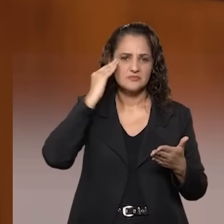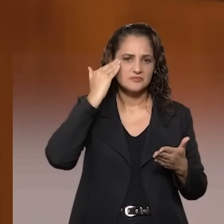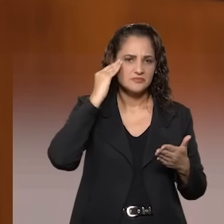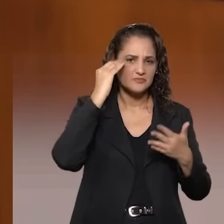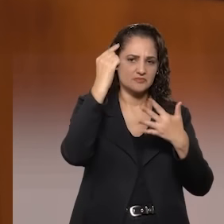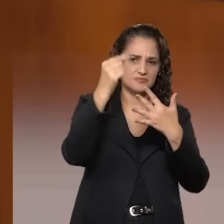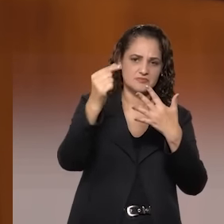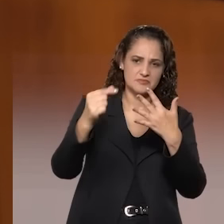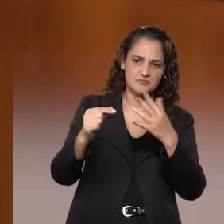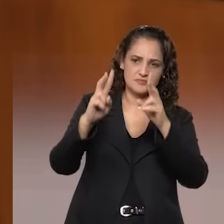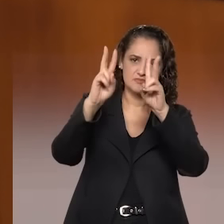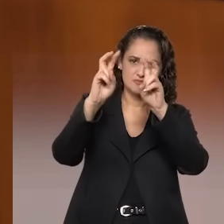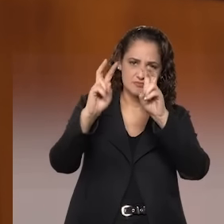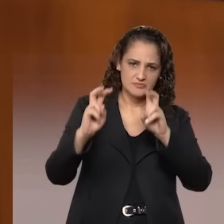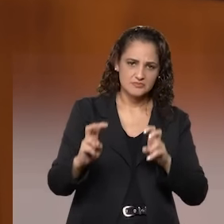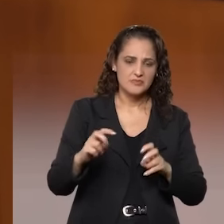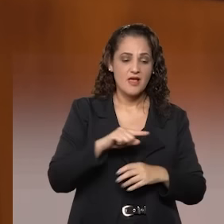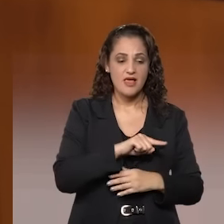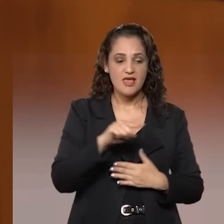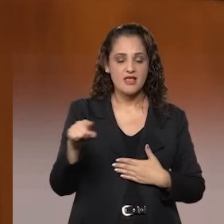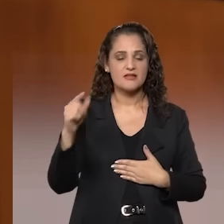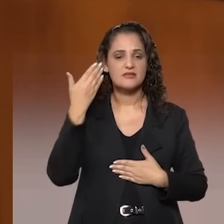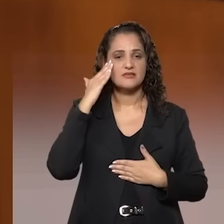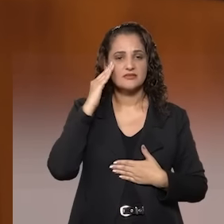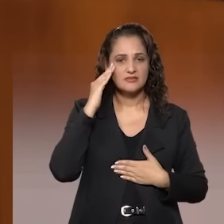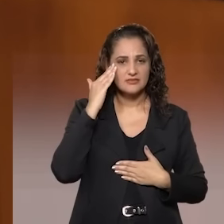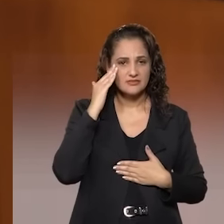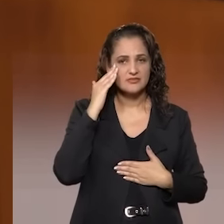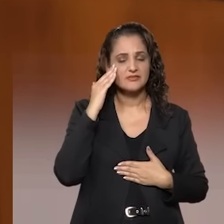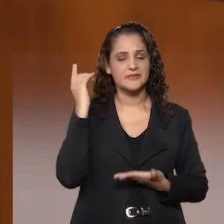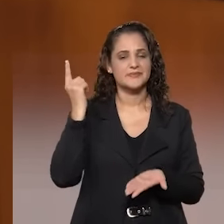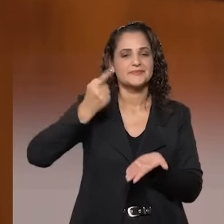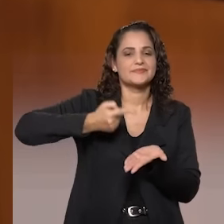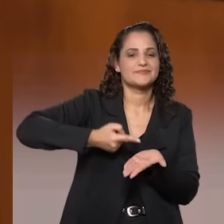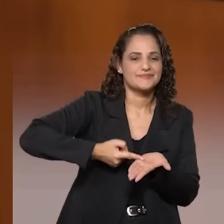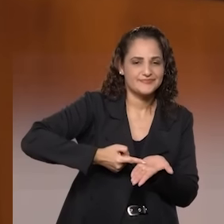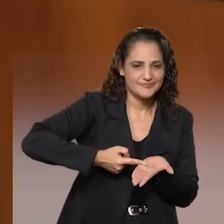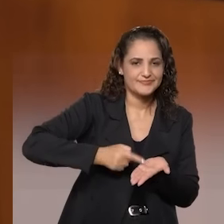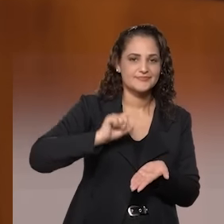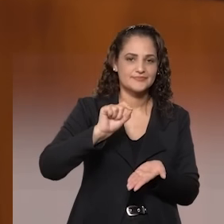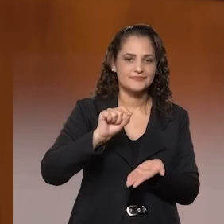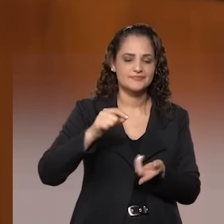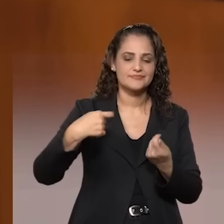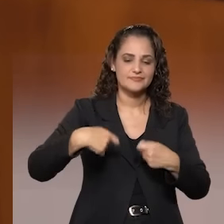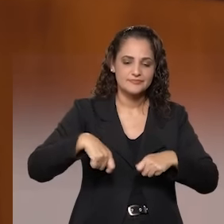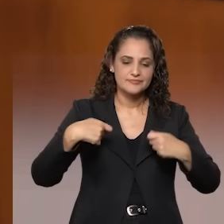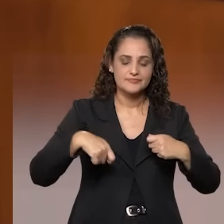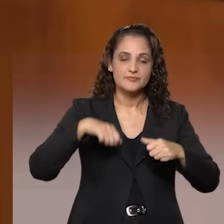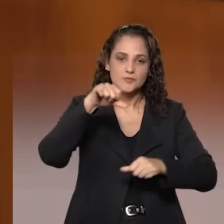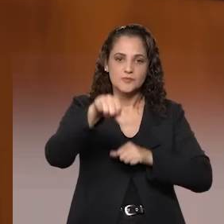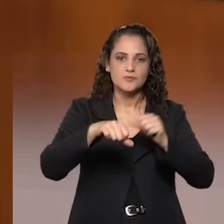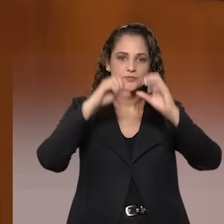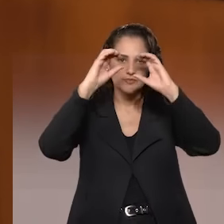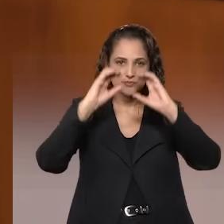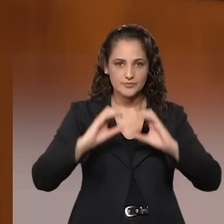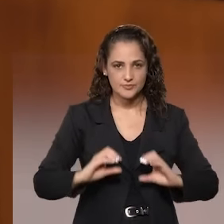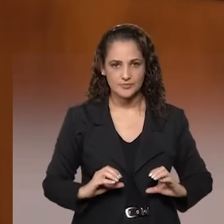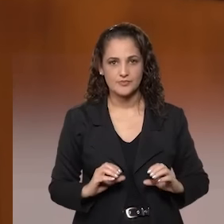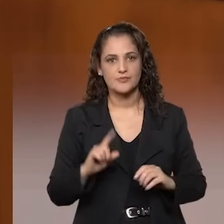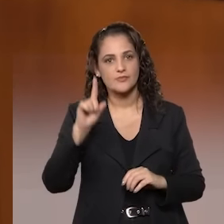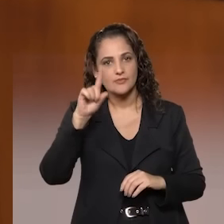compactuando da necessidade de mudar o comportamento de ser algo Genuíno e não o